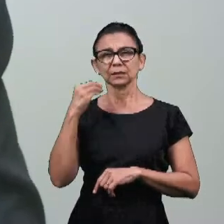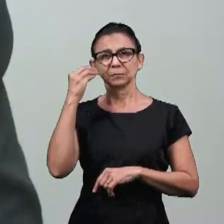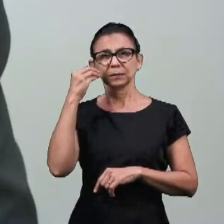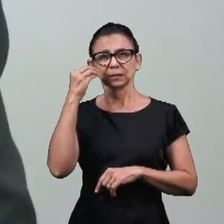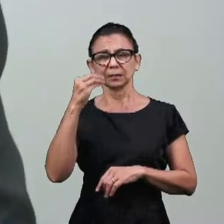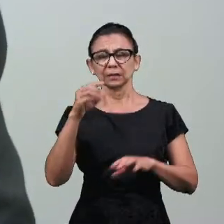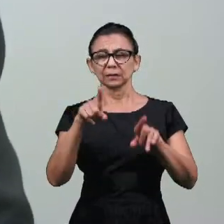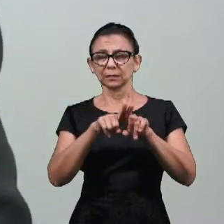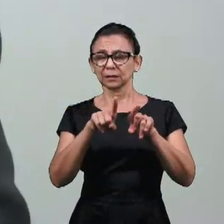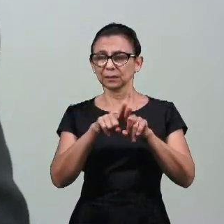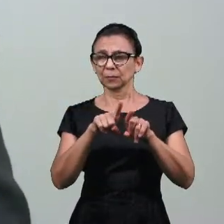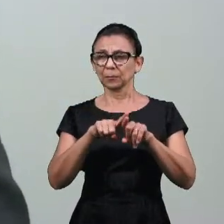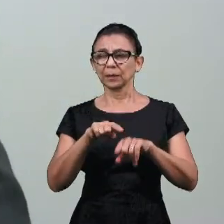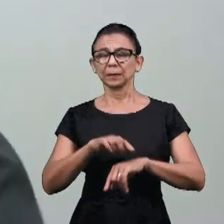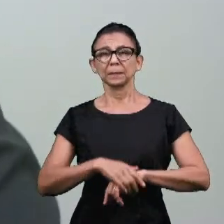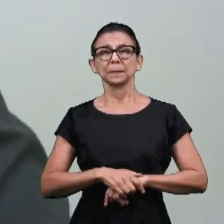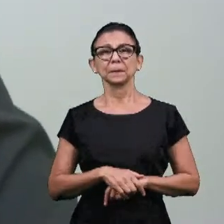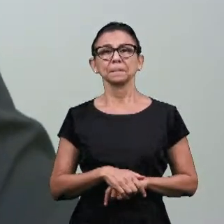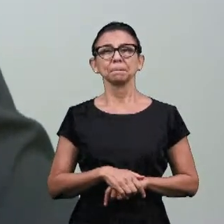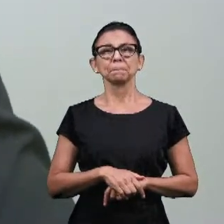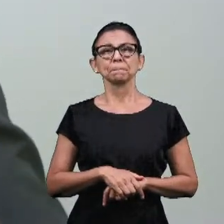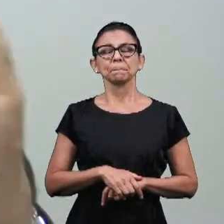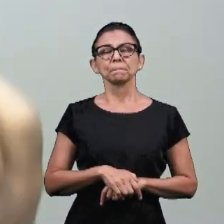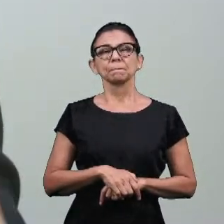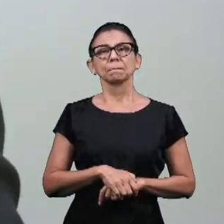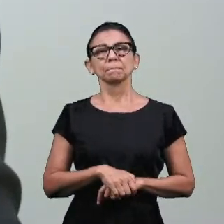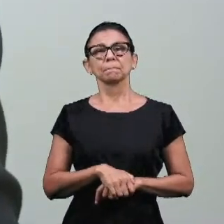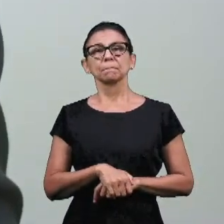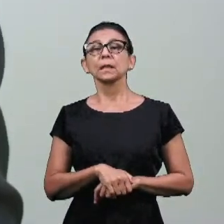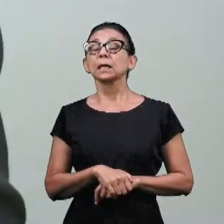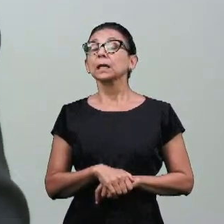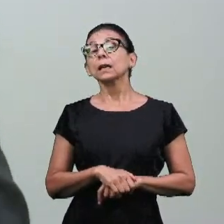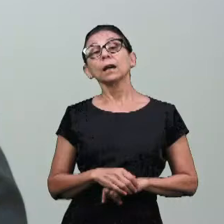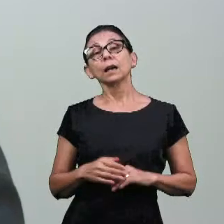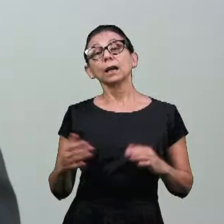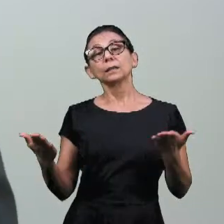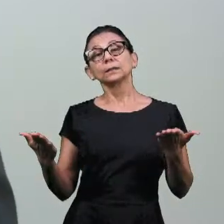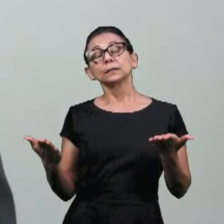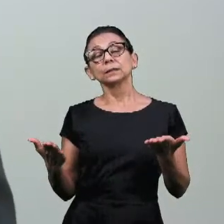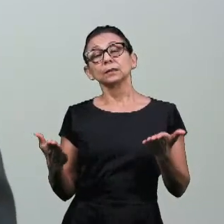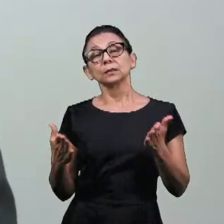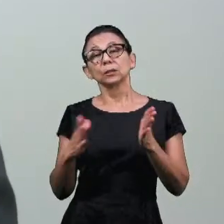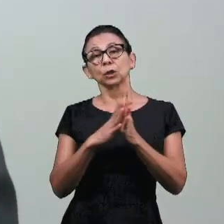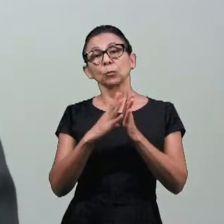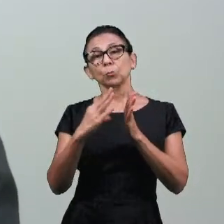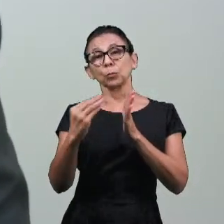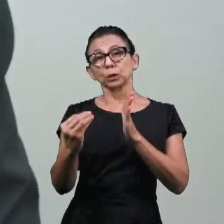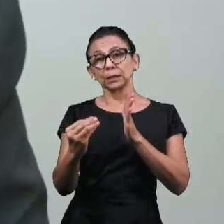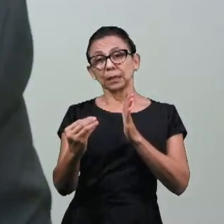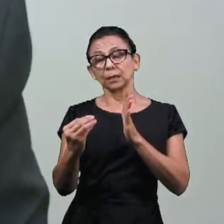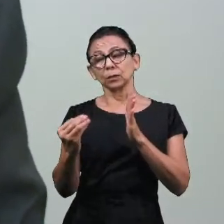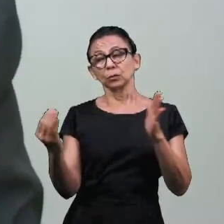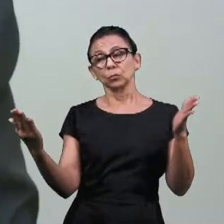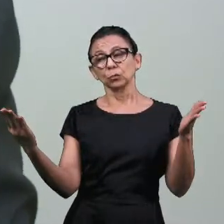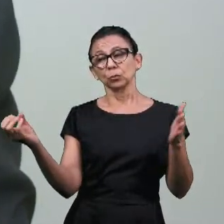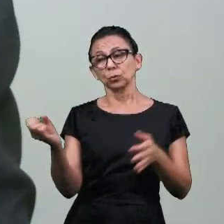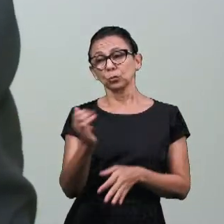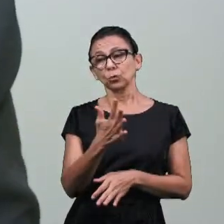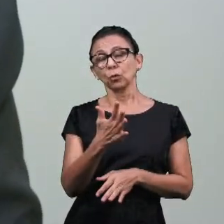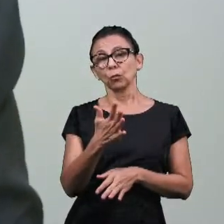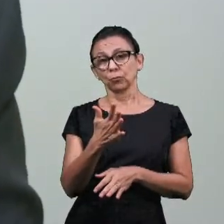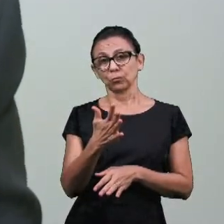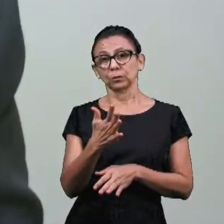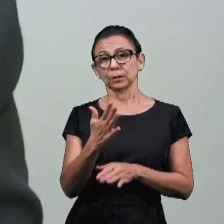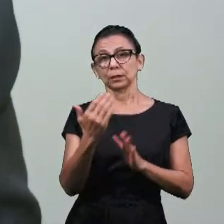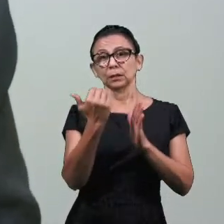falar um pouquinho, pastor, sobre esse novo formato do programa Anunciando o Evangelho Eterno. Porque passa muito